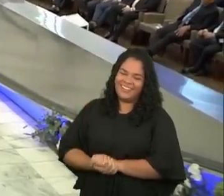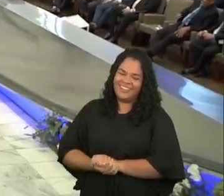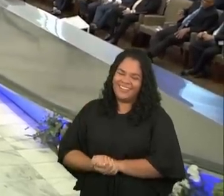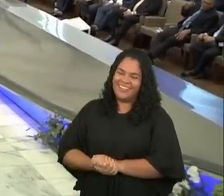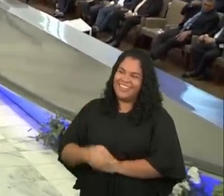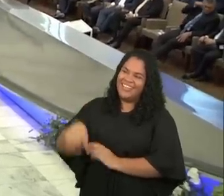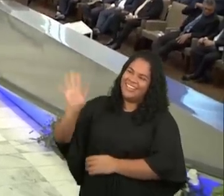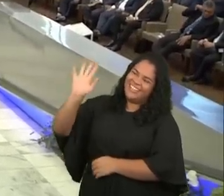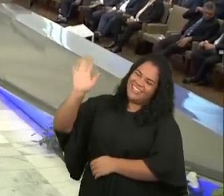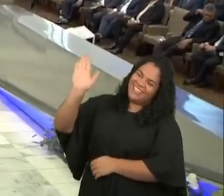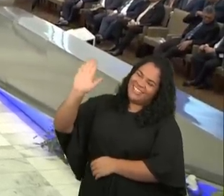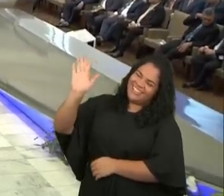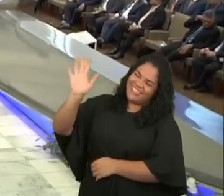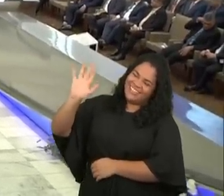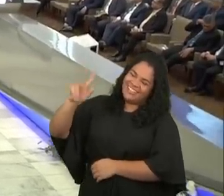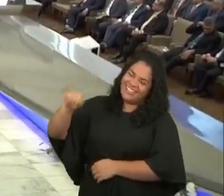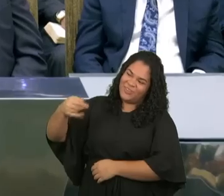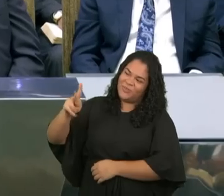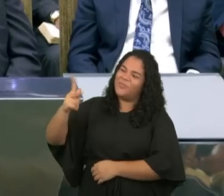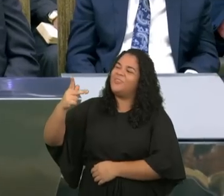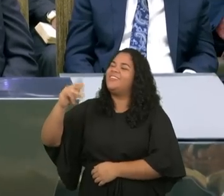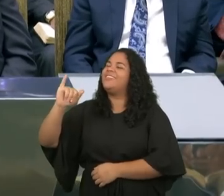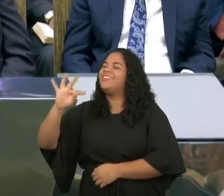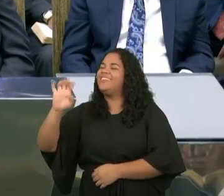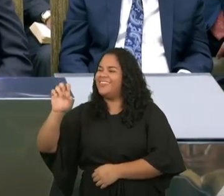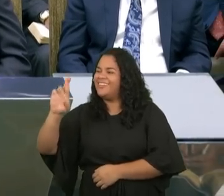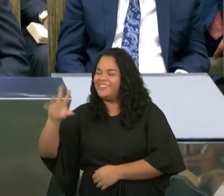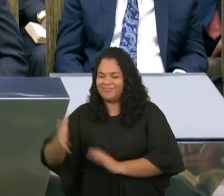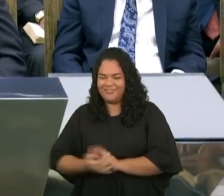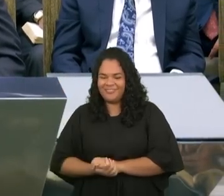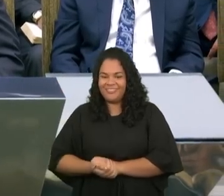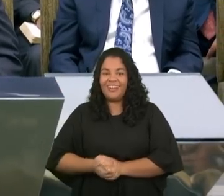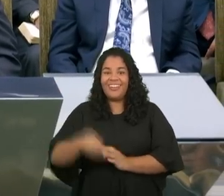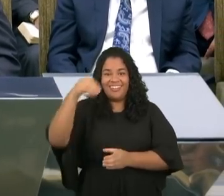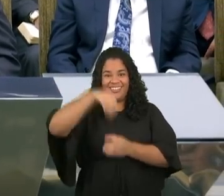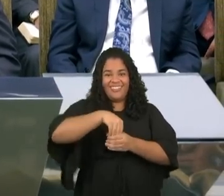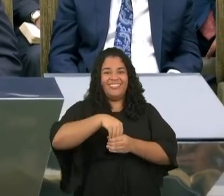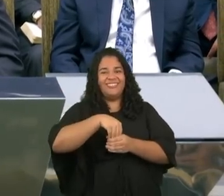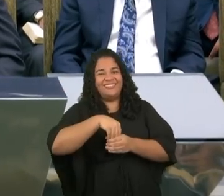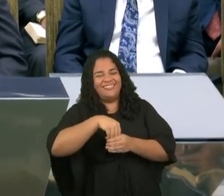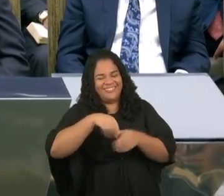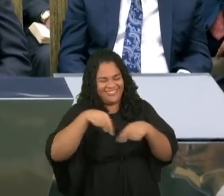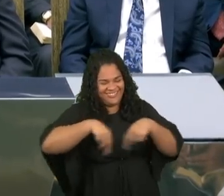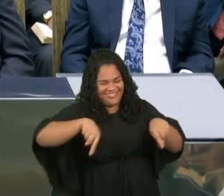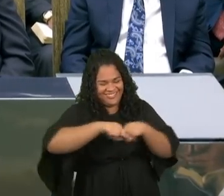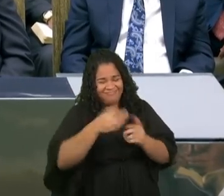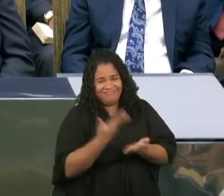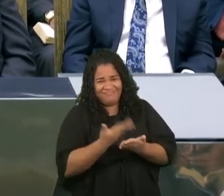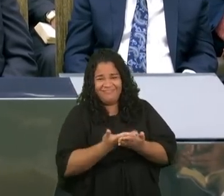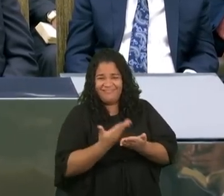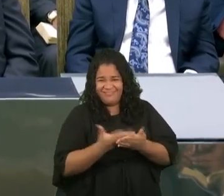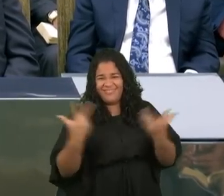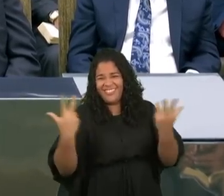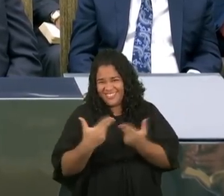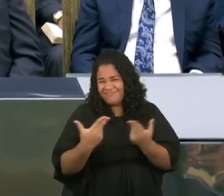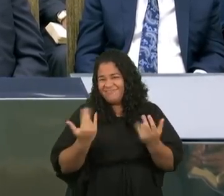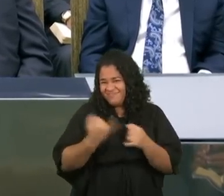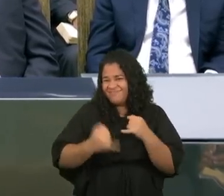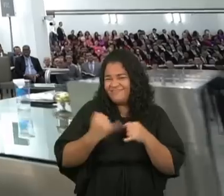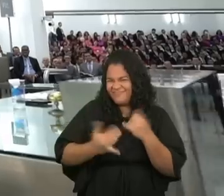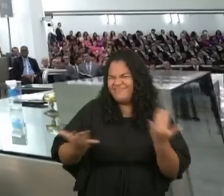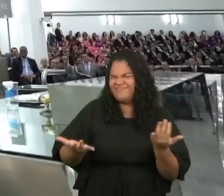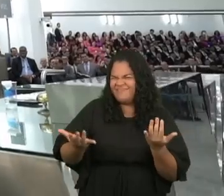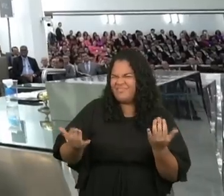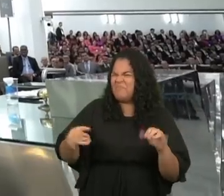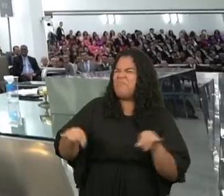Júpiter, escute, não é assim na sala de aula, né, que o professor faz? Faz tudo em um ser abestalhado, né?